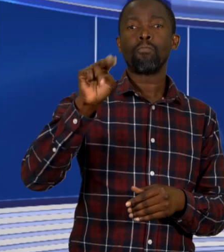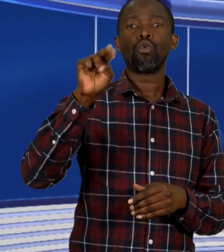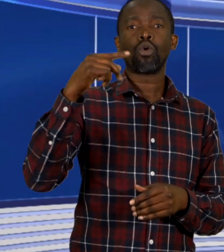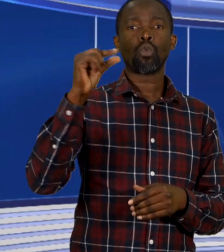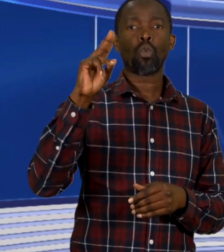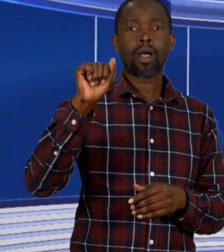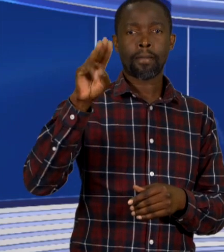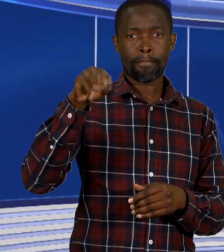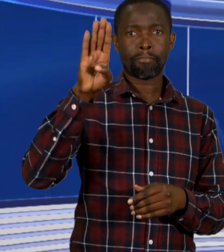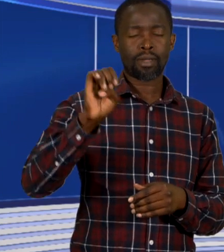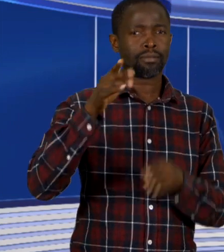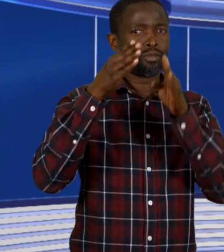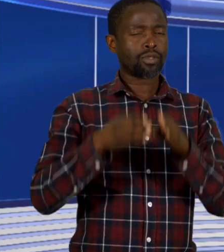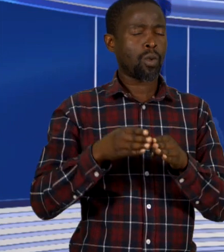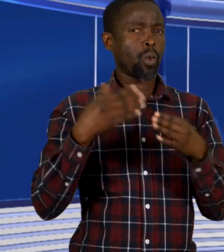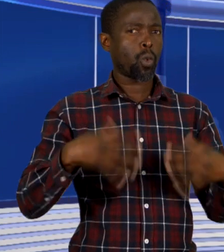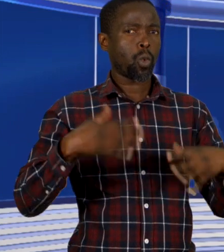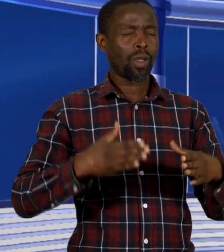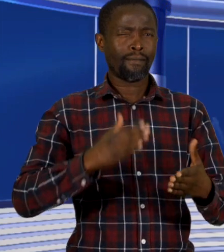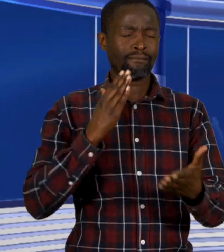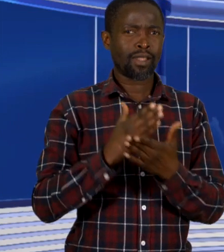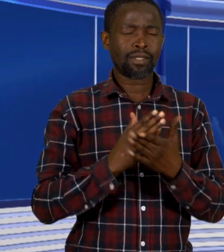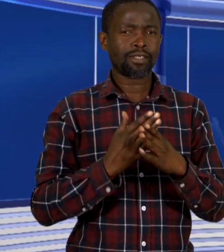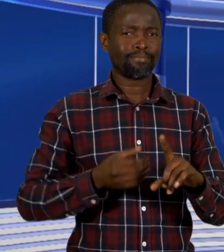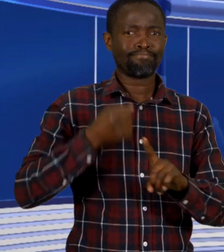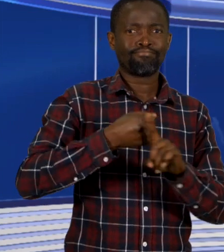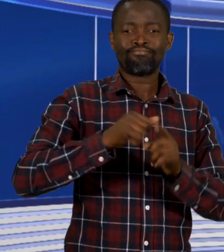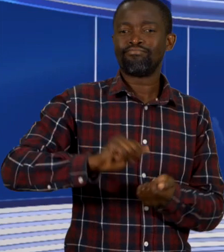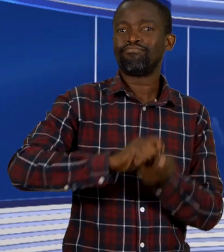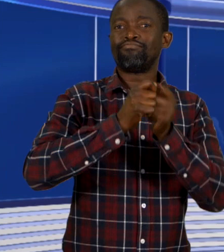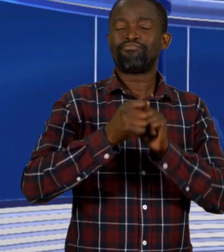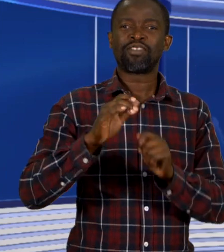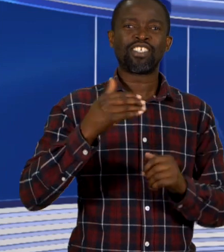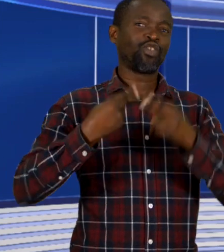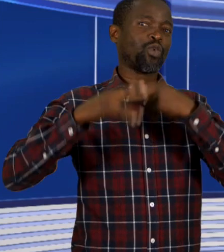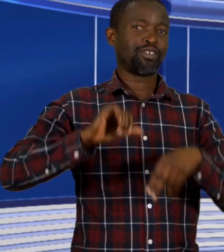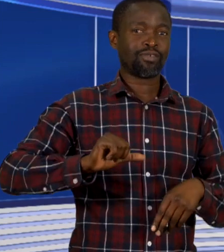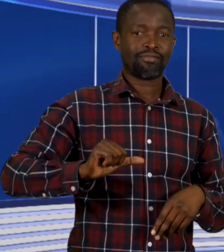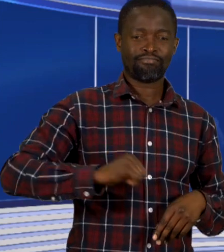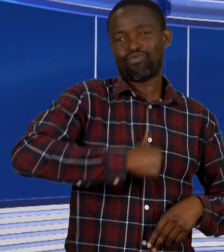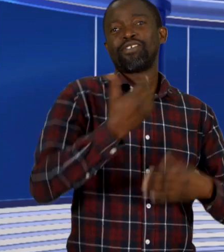da senhora Filismina Munguambe. Um verdadeiro exemplo de superação.